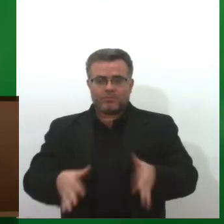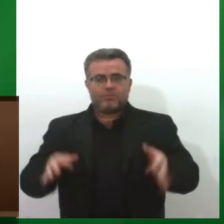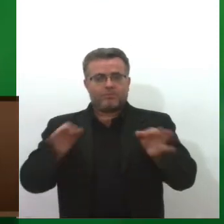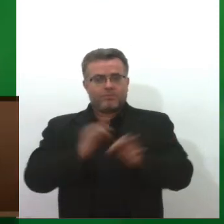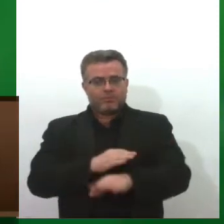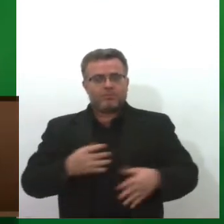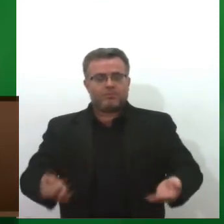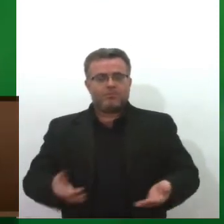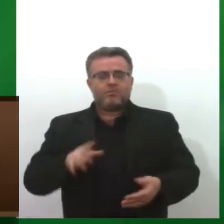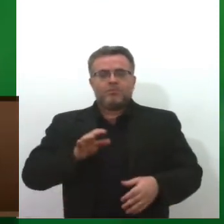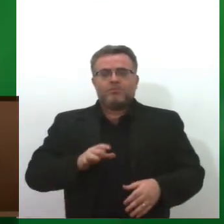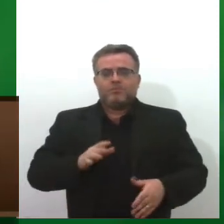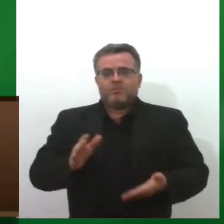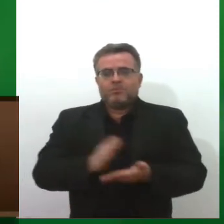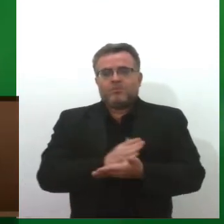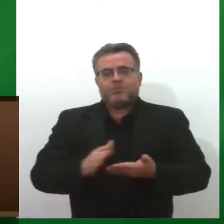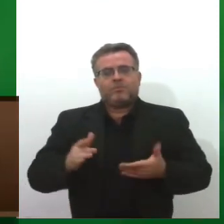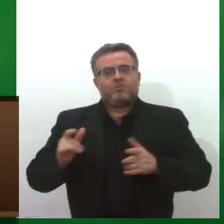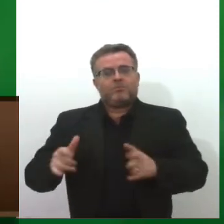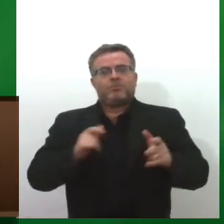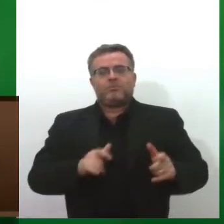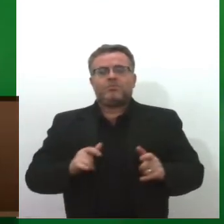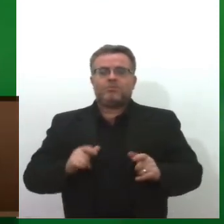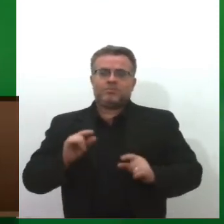aqui a falta de alguns